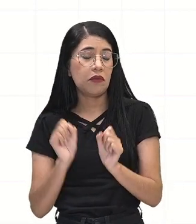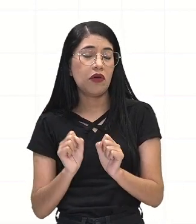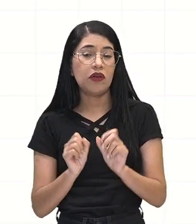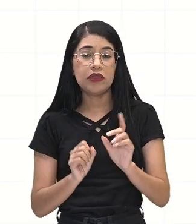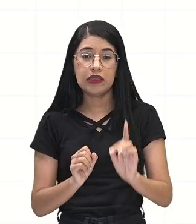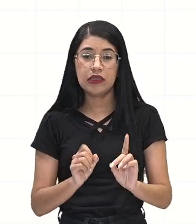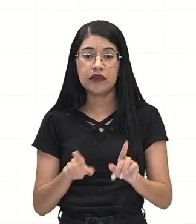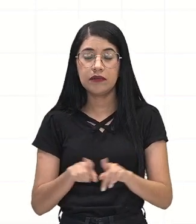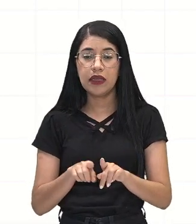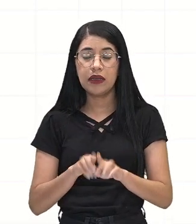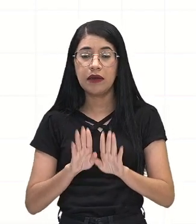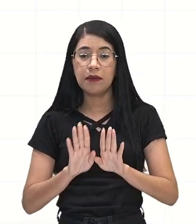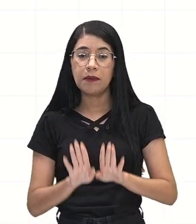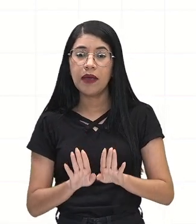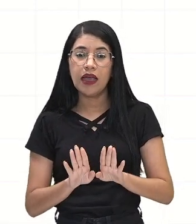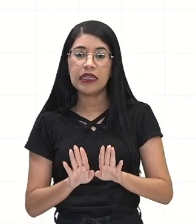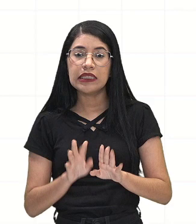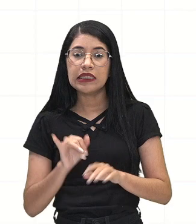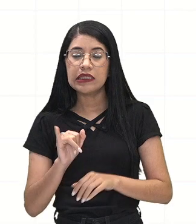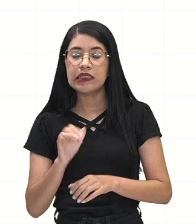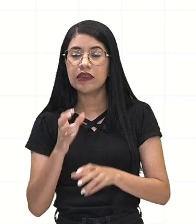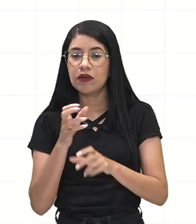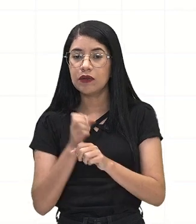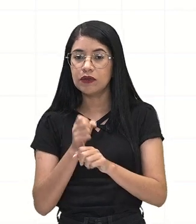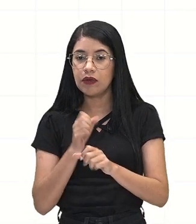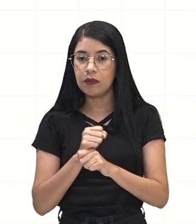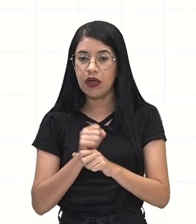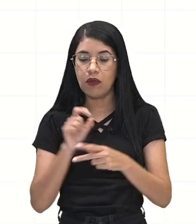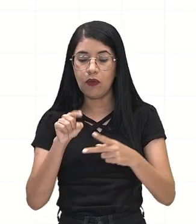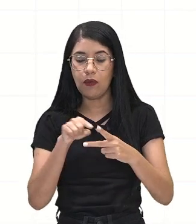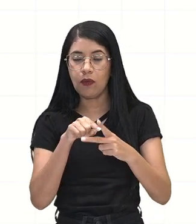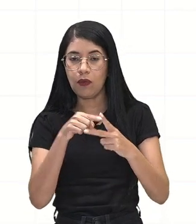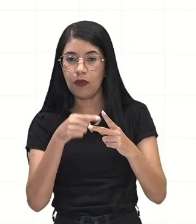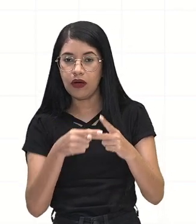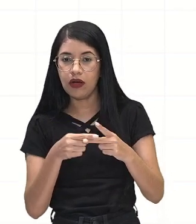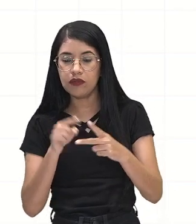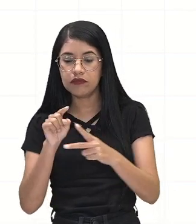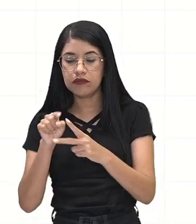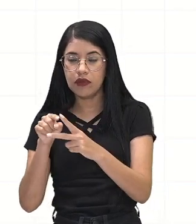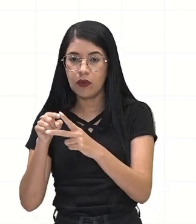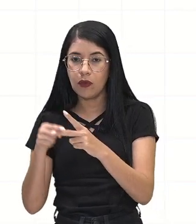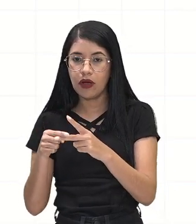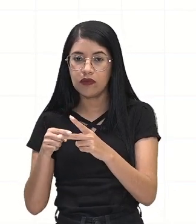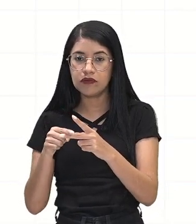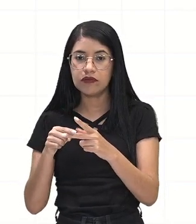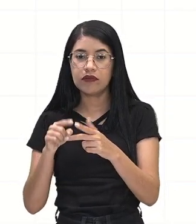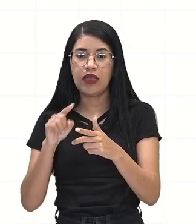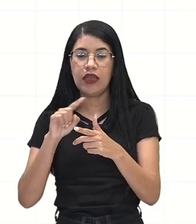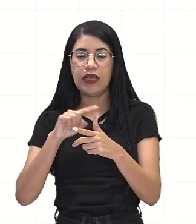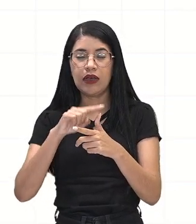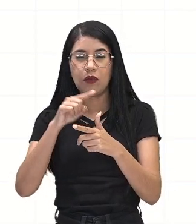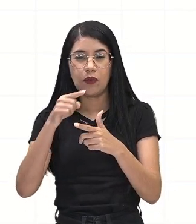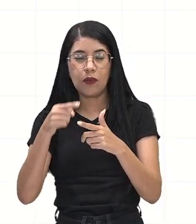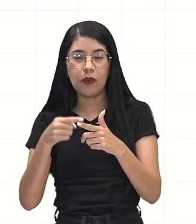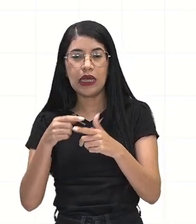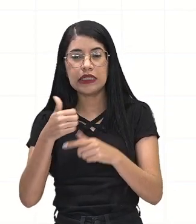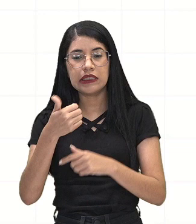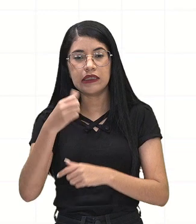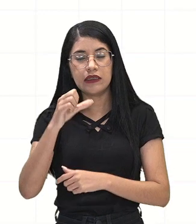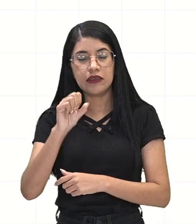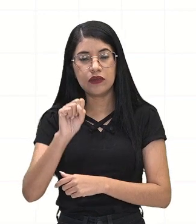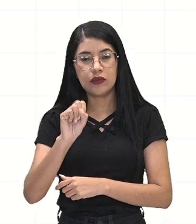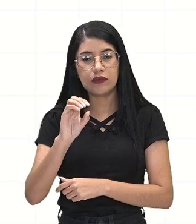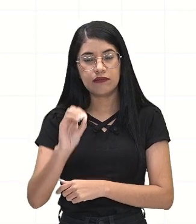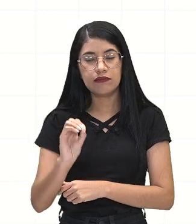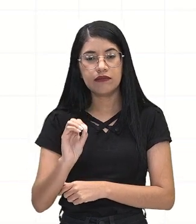Logo, eu sei que a soma de dois ângulos, né, quando dá meia volta, tem que ser igual a 180